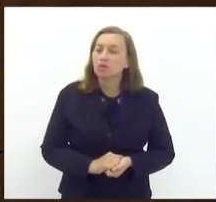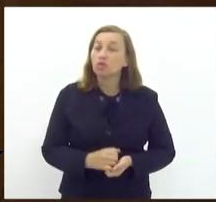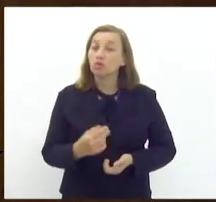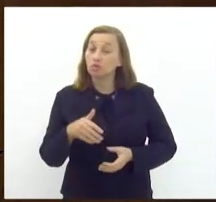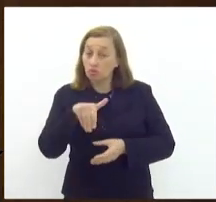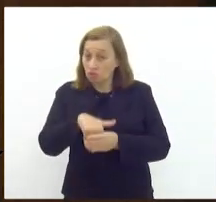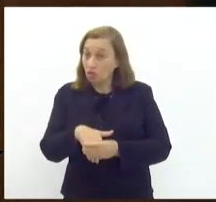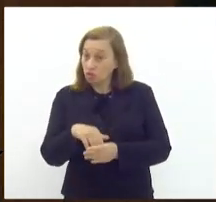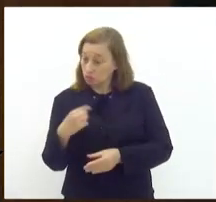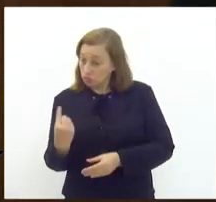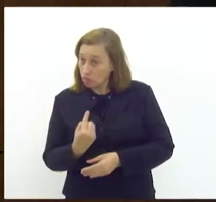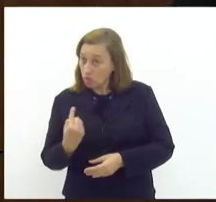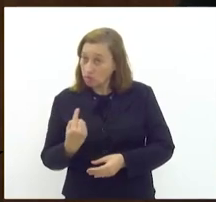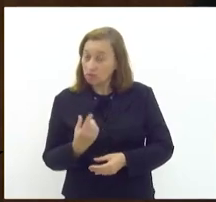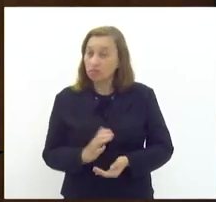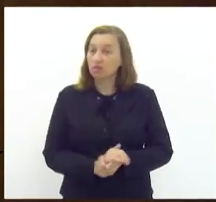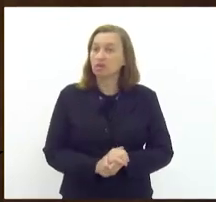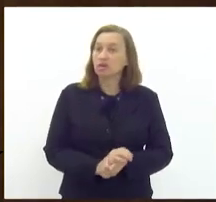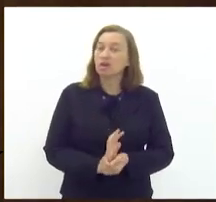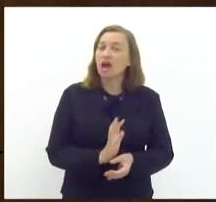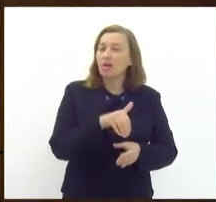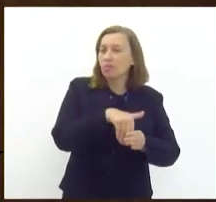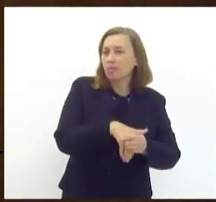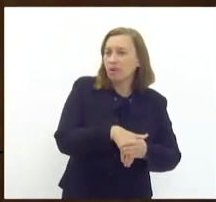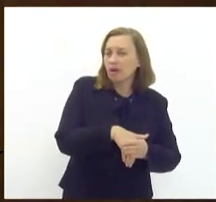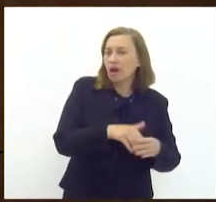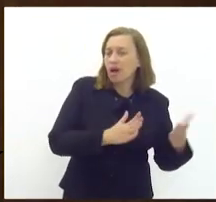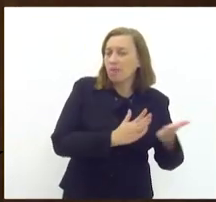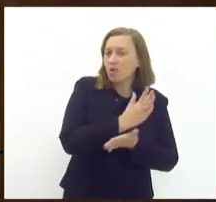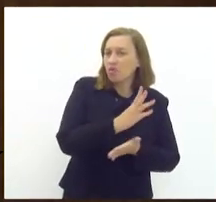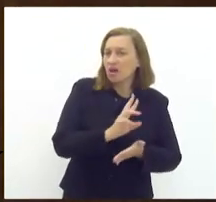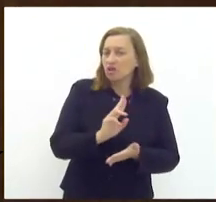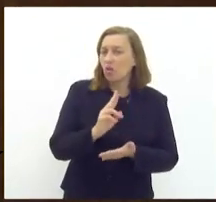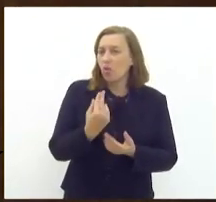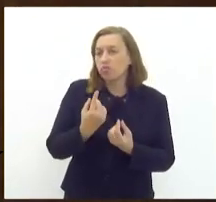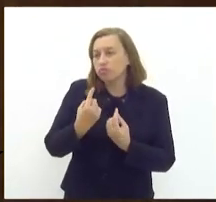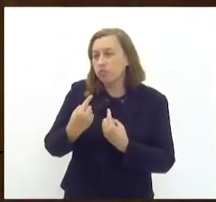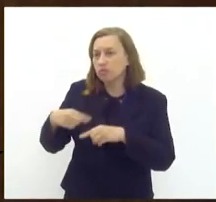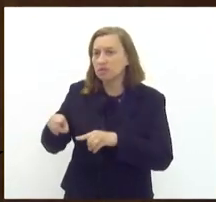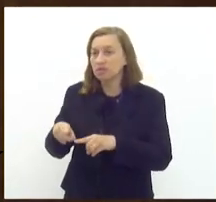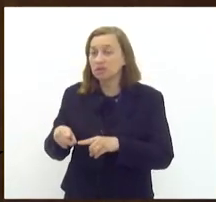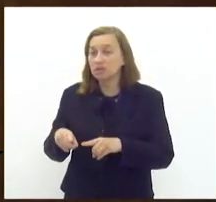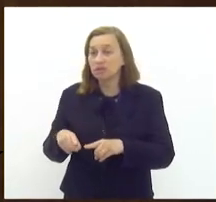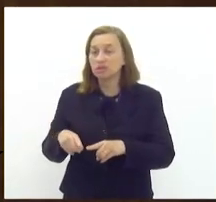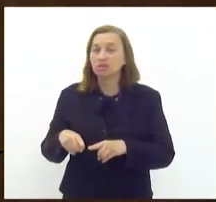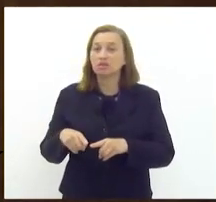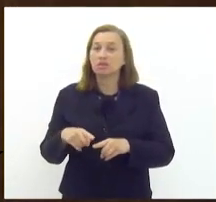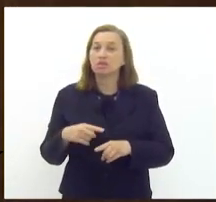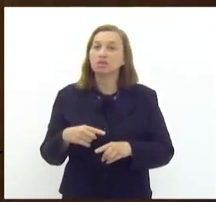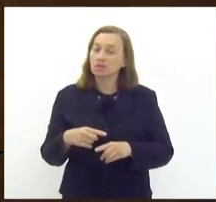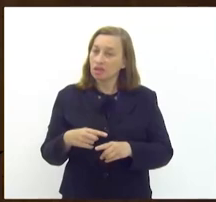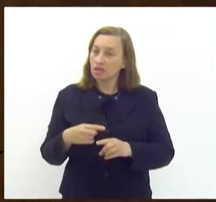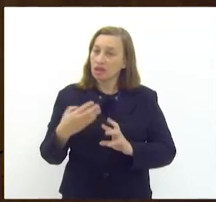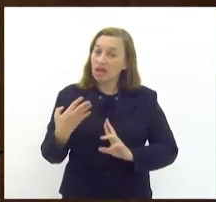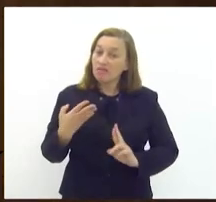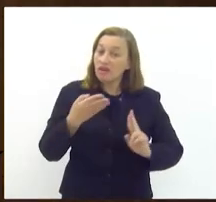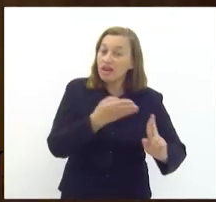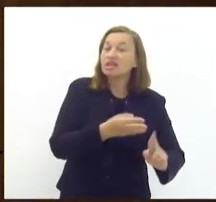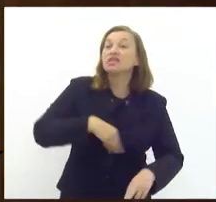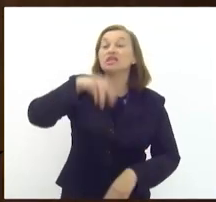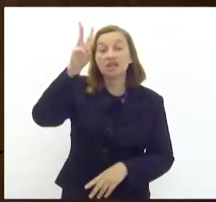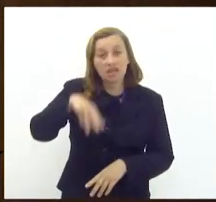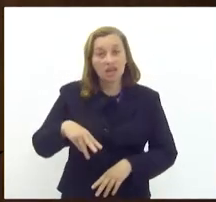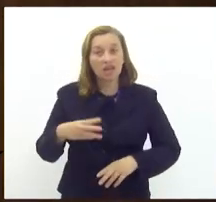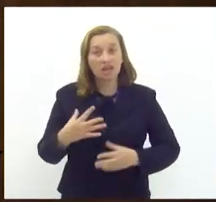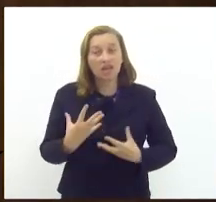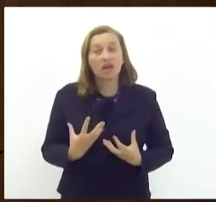voto seja favorável ao contrário o mérito de quem tá recebendo eu acho que